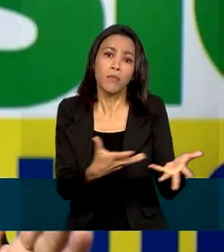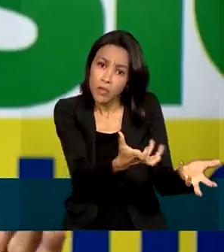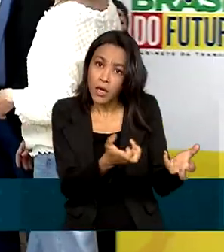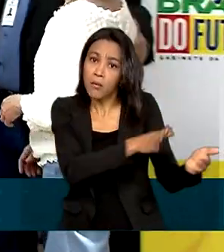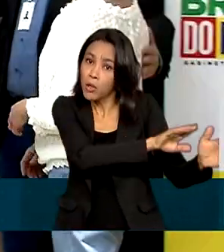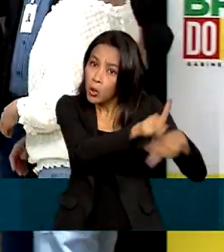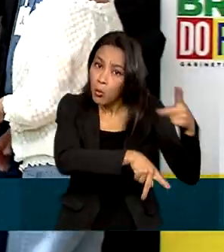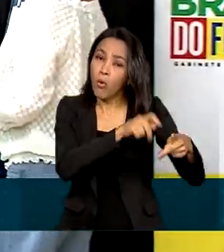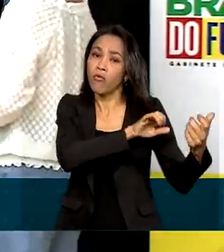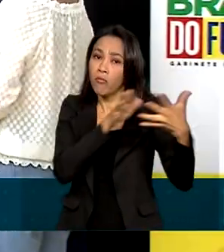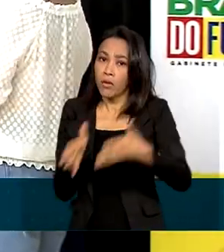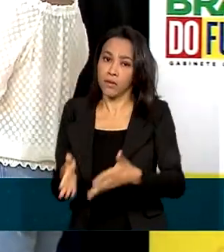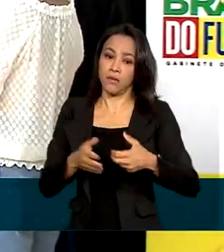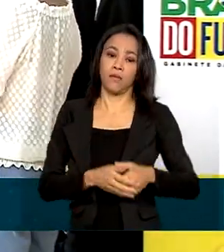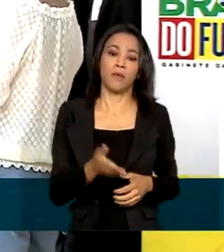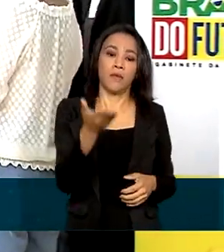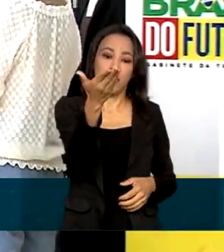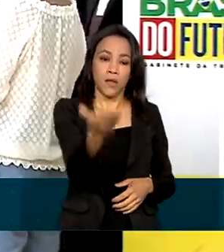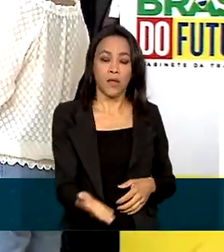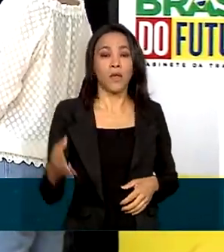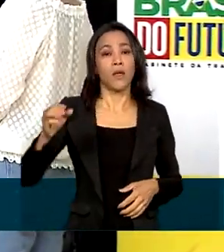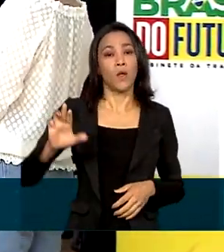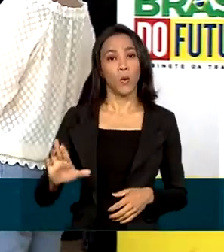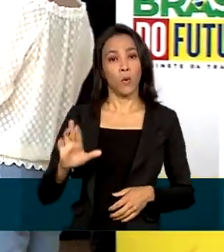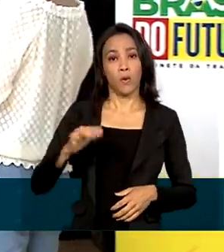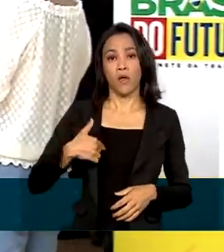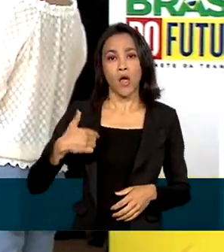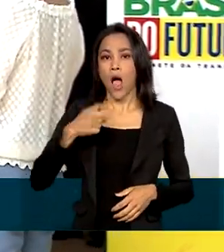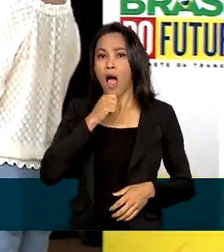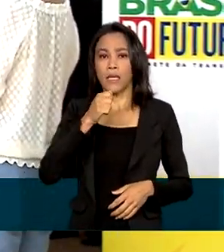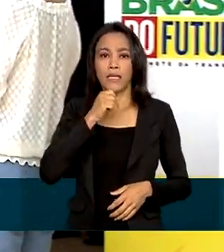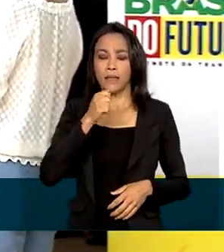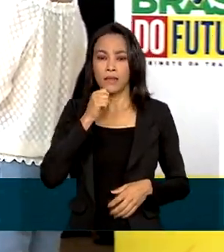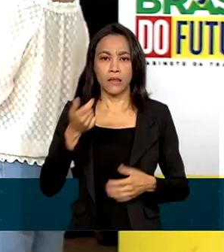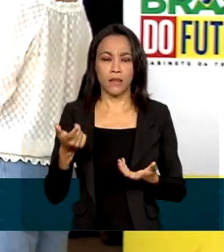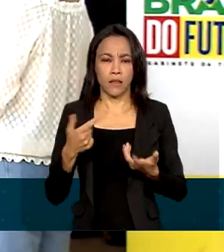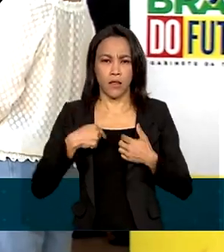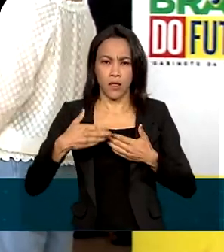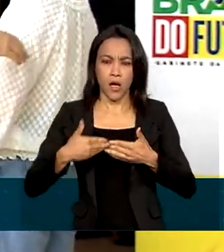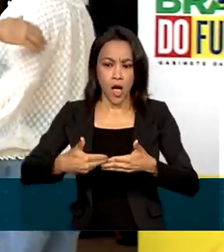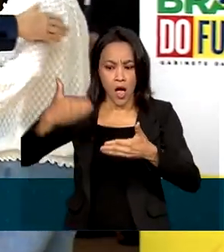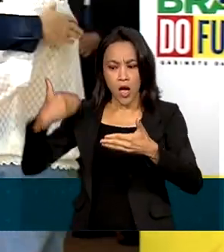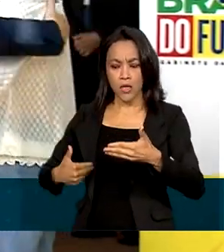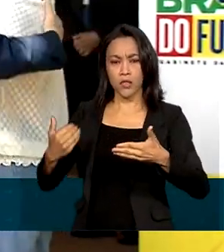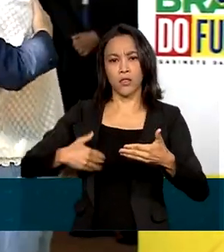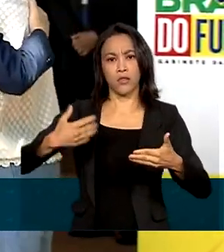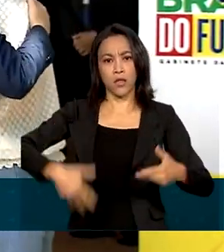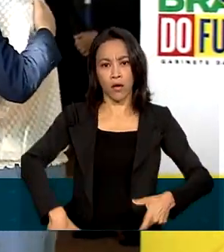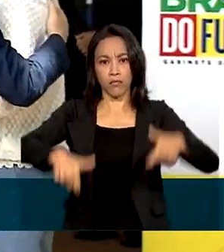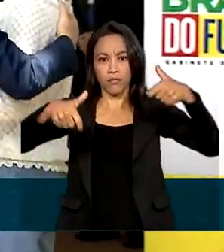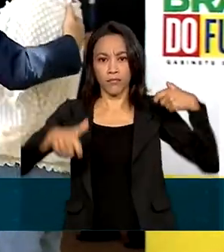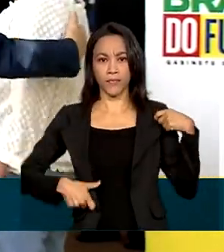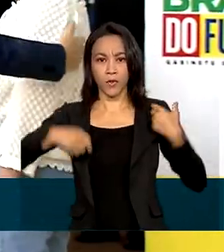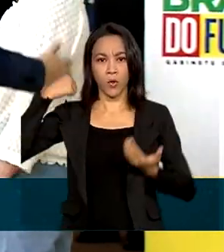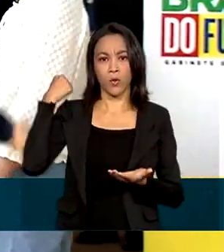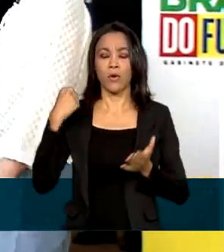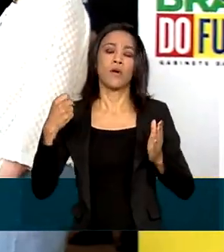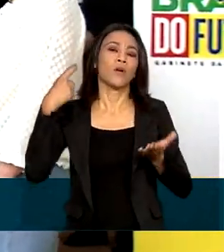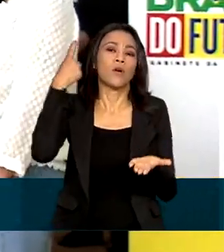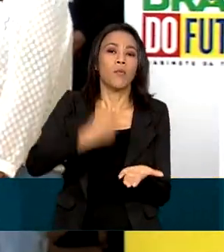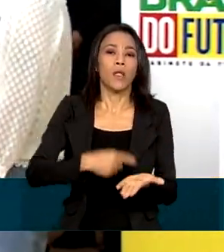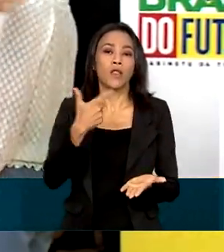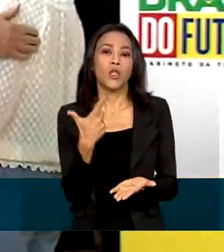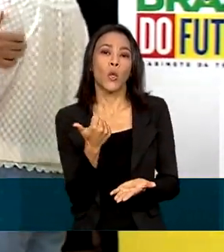participe. De acordo com Lula, não há previsão de anúncio de ministros antes da diplomação, marcada para 12 de dezembro, no